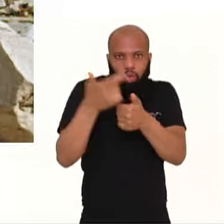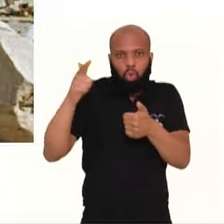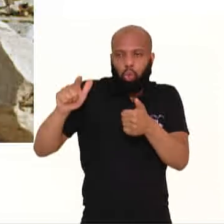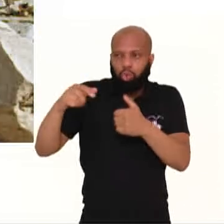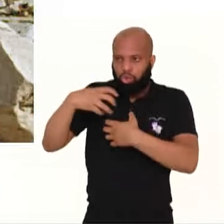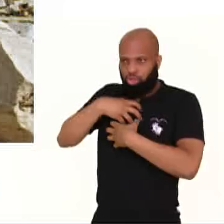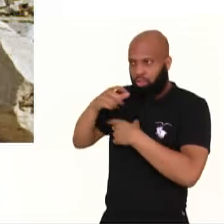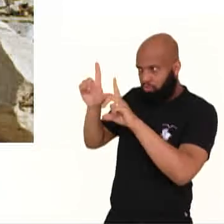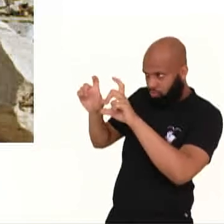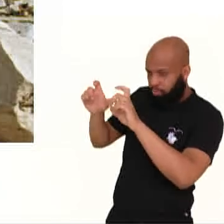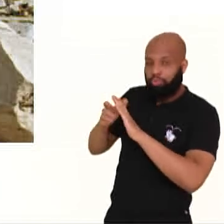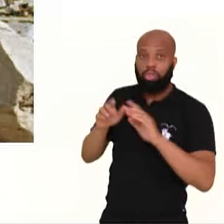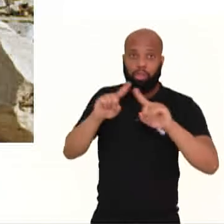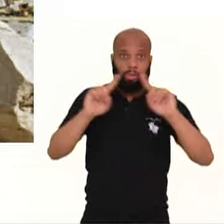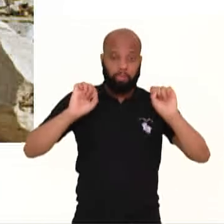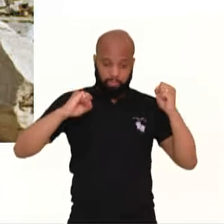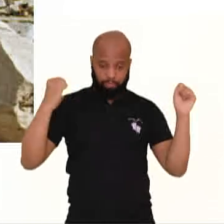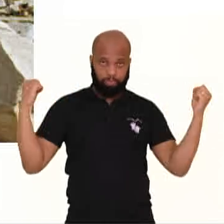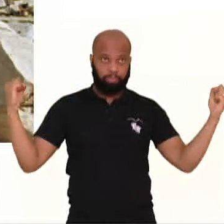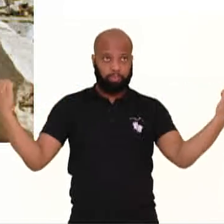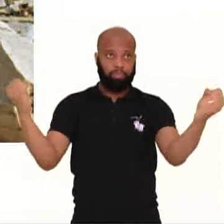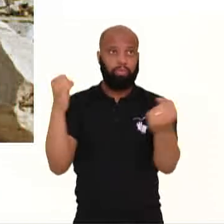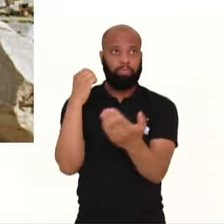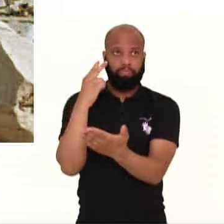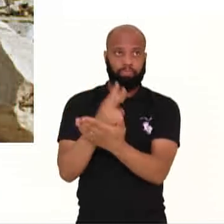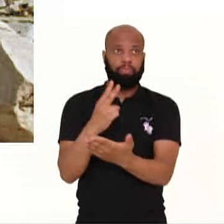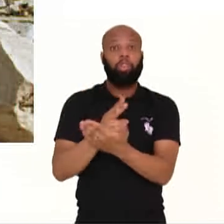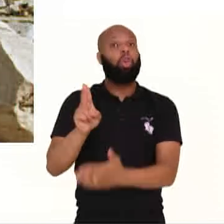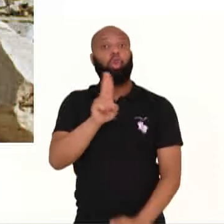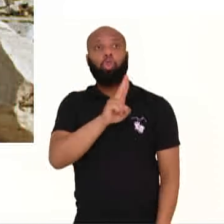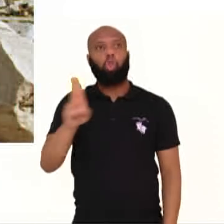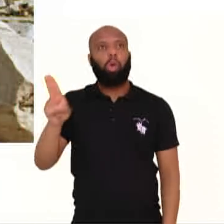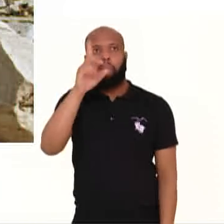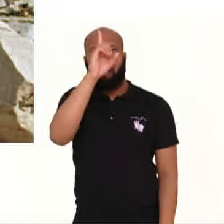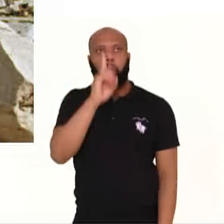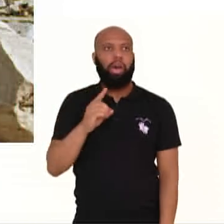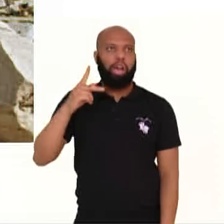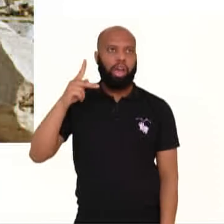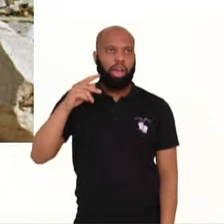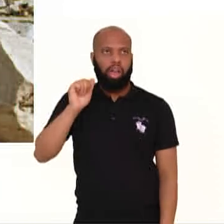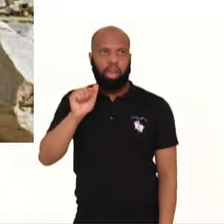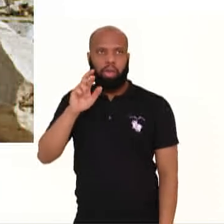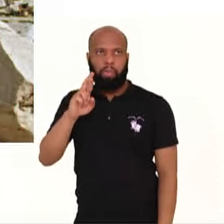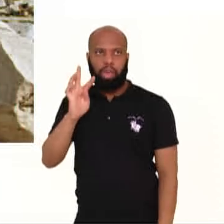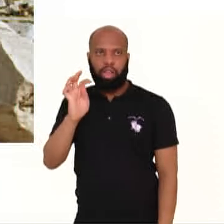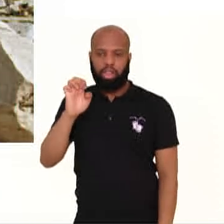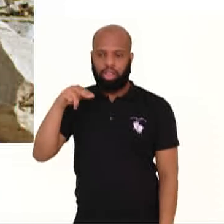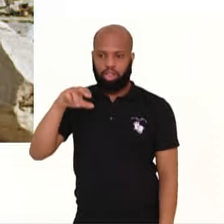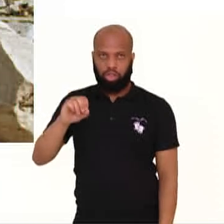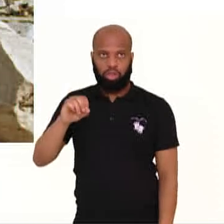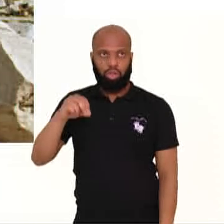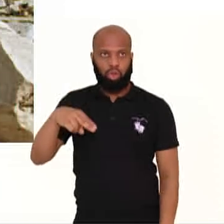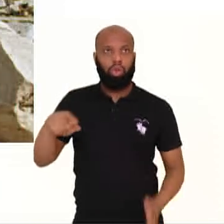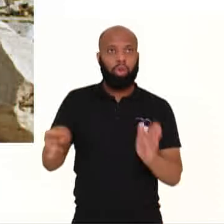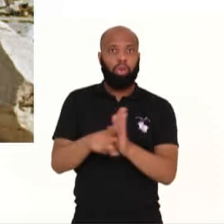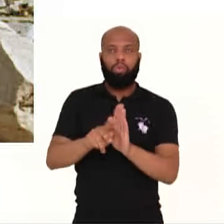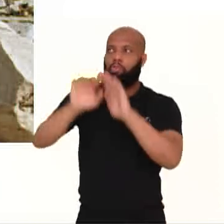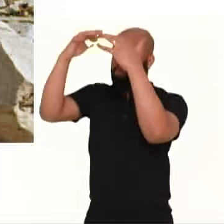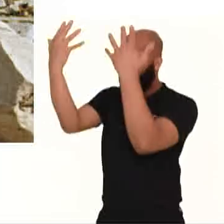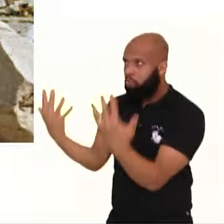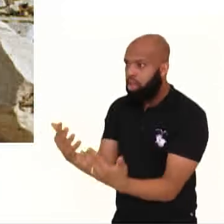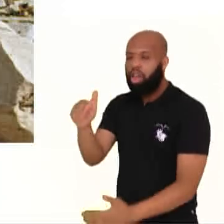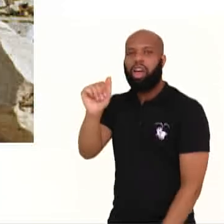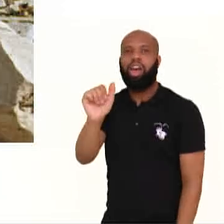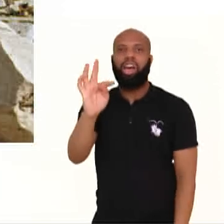ângulo, mas o templo é o mesmo. O templo chama-se Pártenon, é o templo dedicado a Palas Atena, a